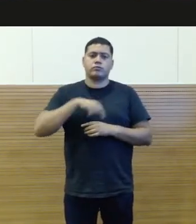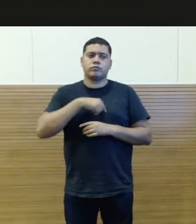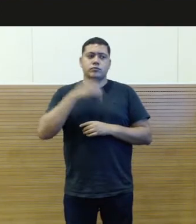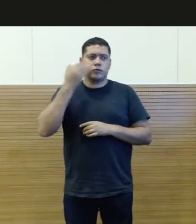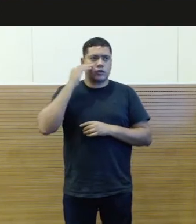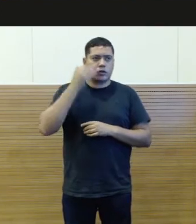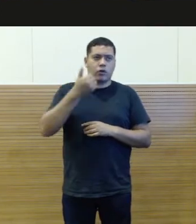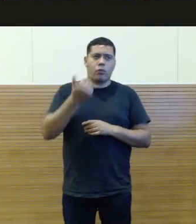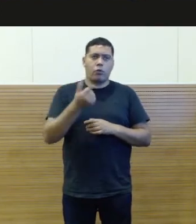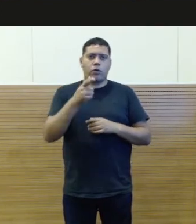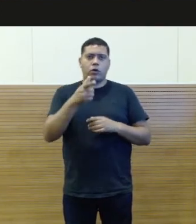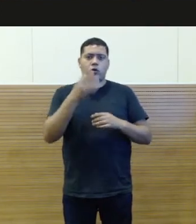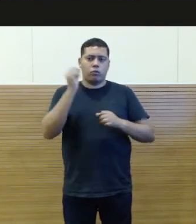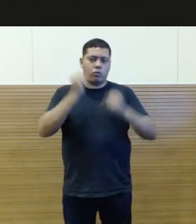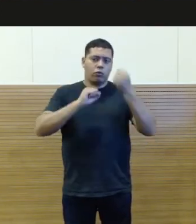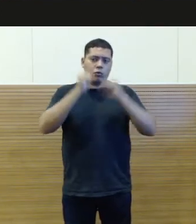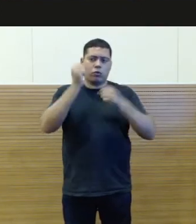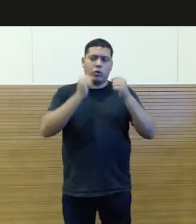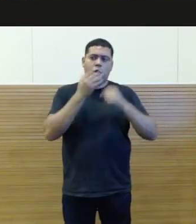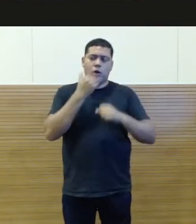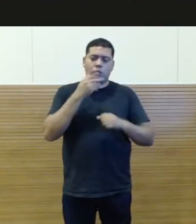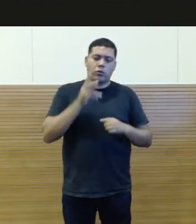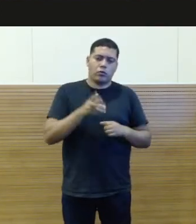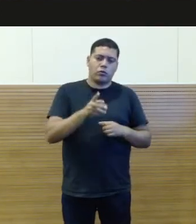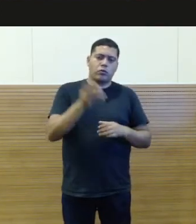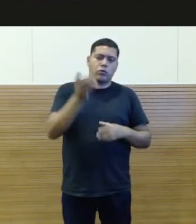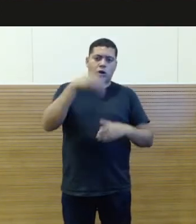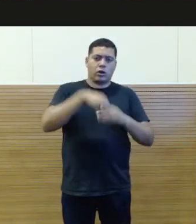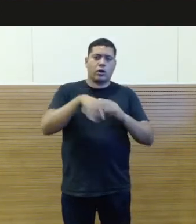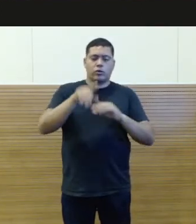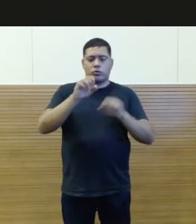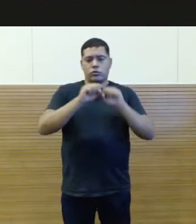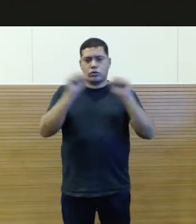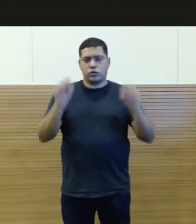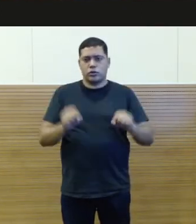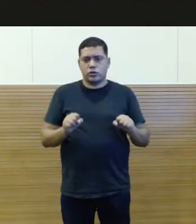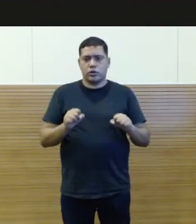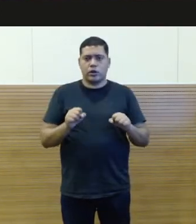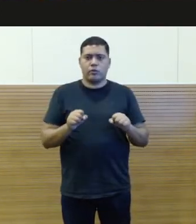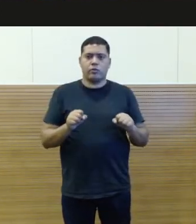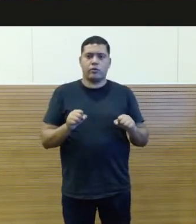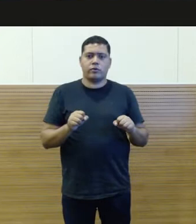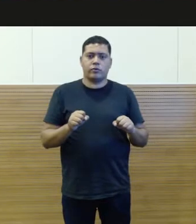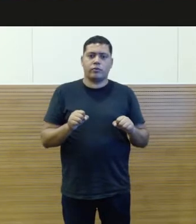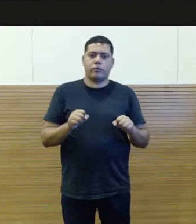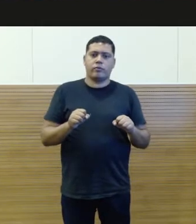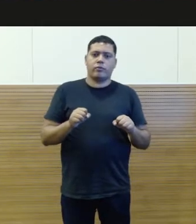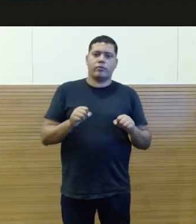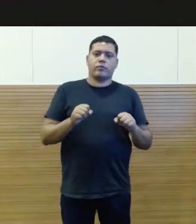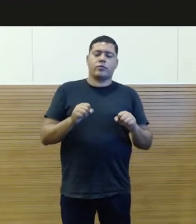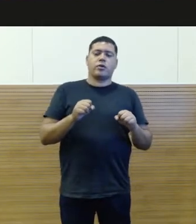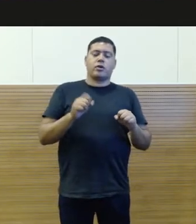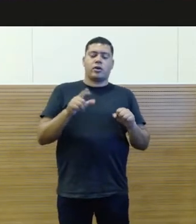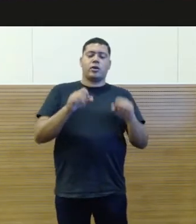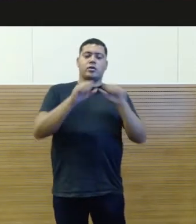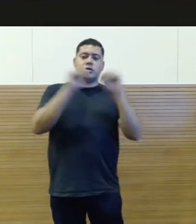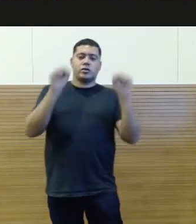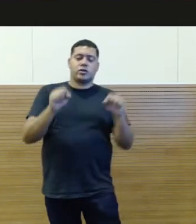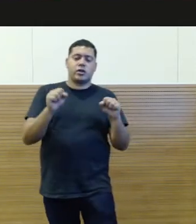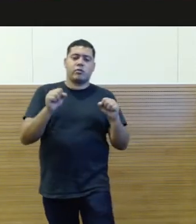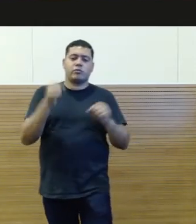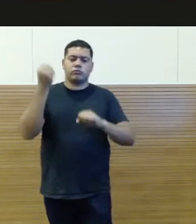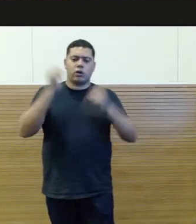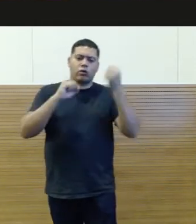o processamento de alimentos se situa dentro do sistema alimentar. O processamento de alimentos, ou a indústria que processa